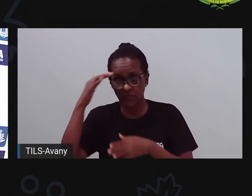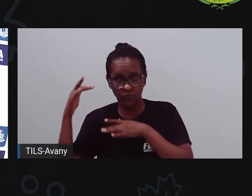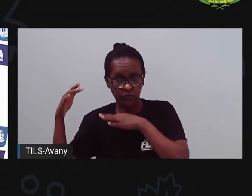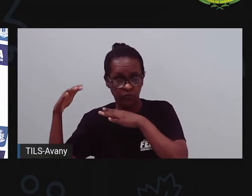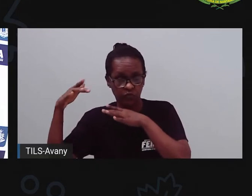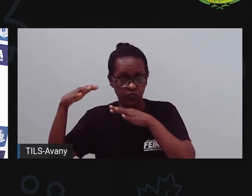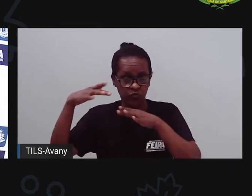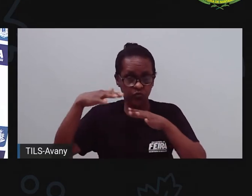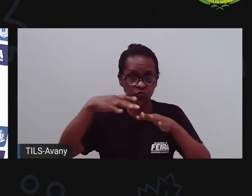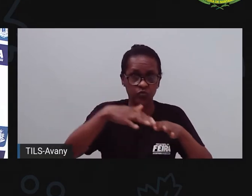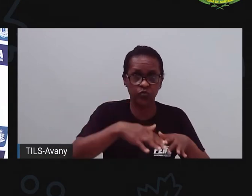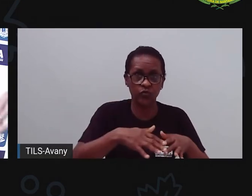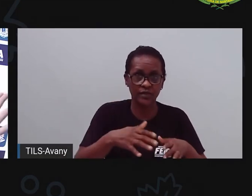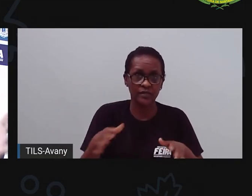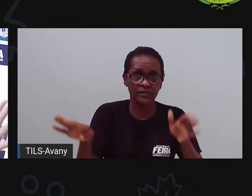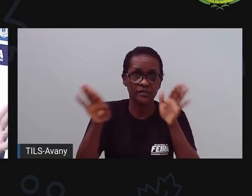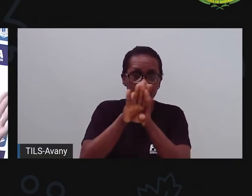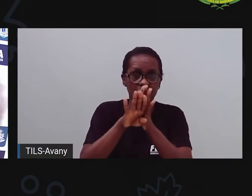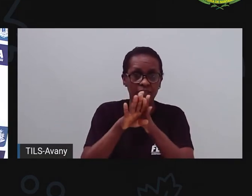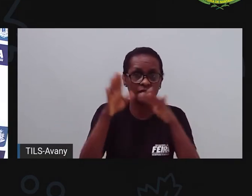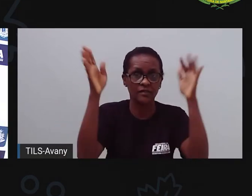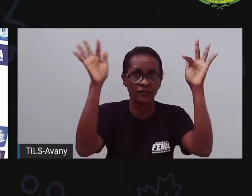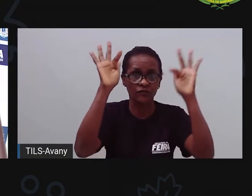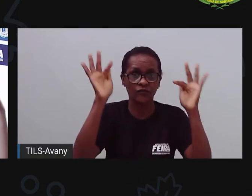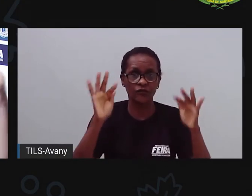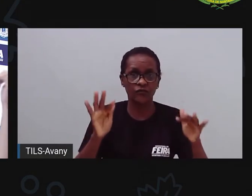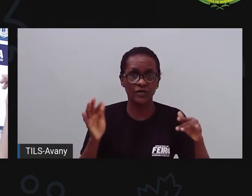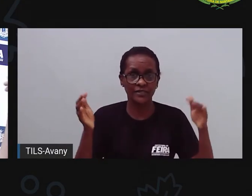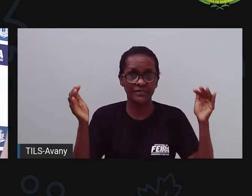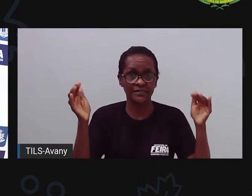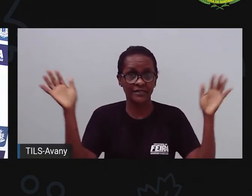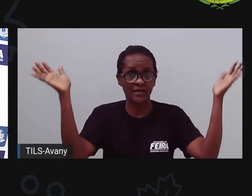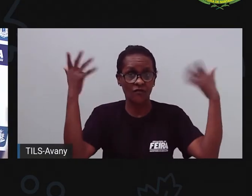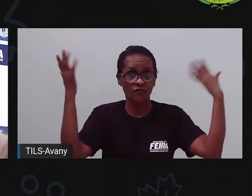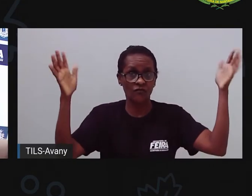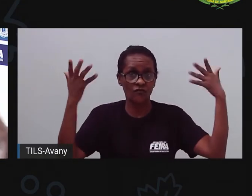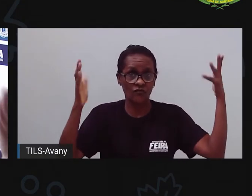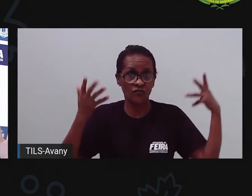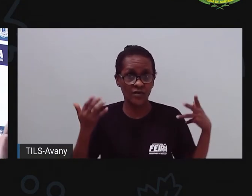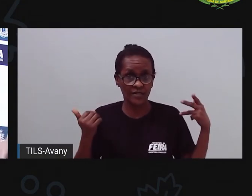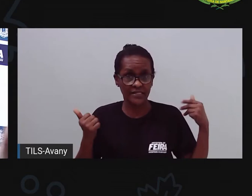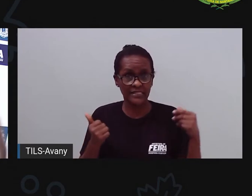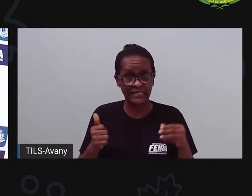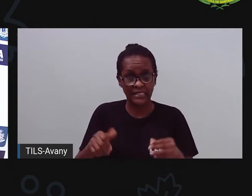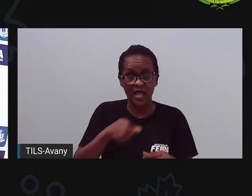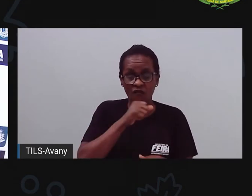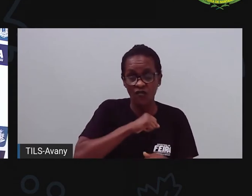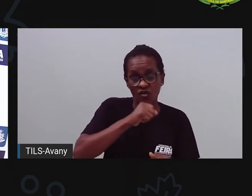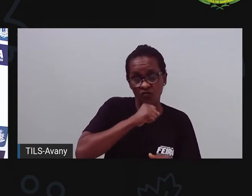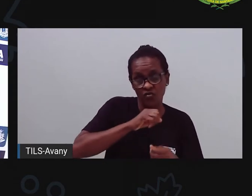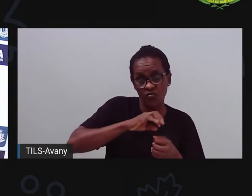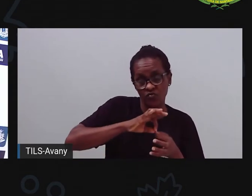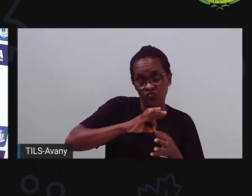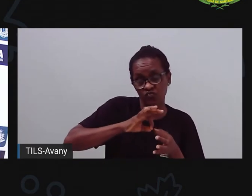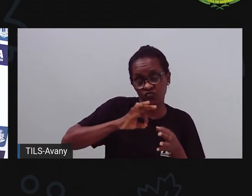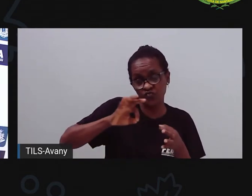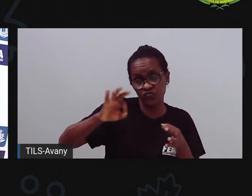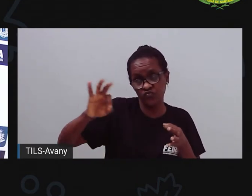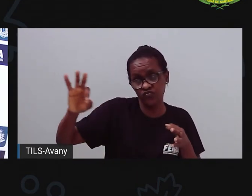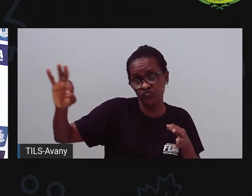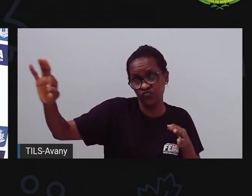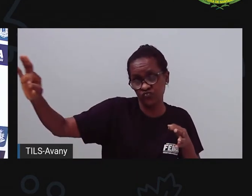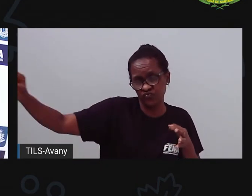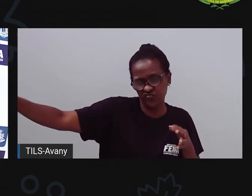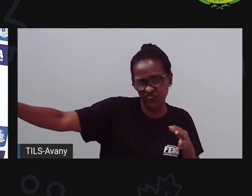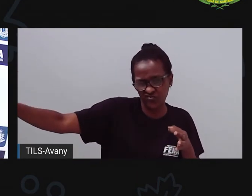chegando né para festa a gente viu a vovó Betina que veio lá de Belo e below quer dizer Belo Horizonte é uma